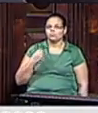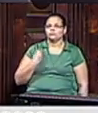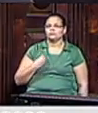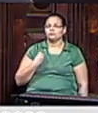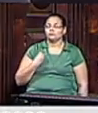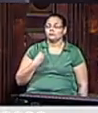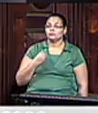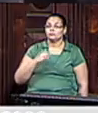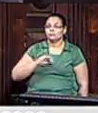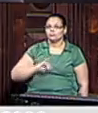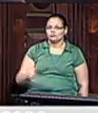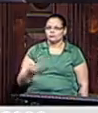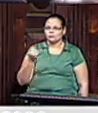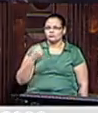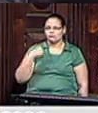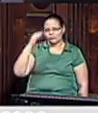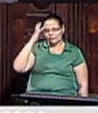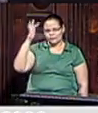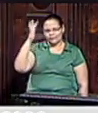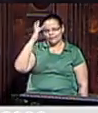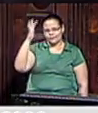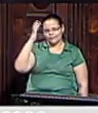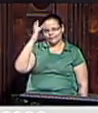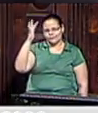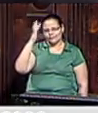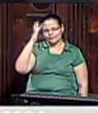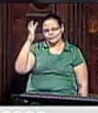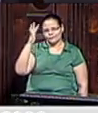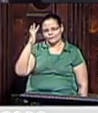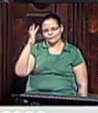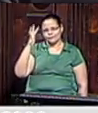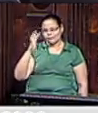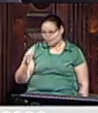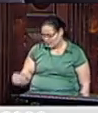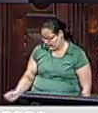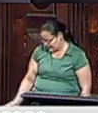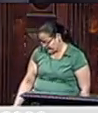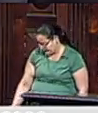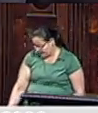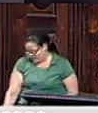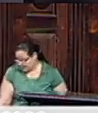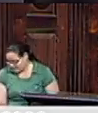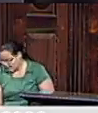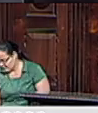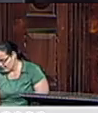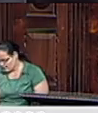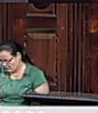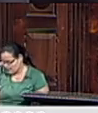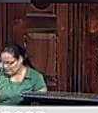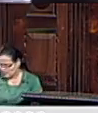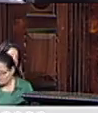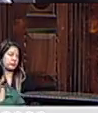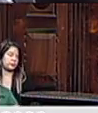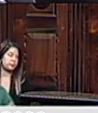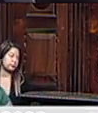oportunidade, imaginando que estaria colaborando, de ser o autor da emenda número